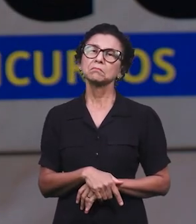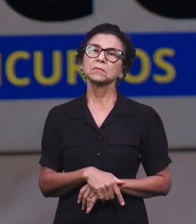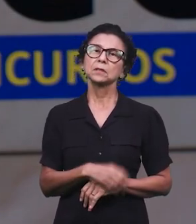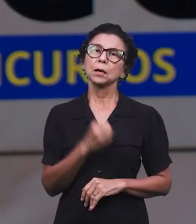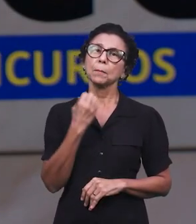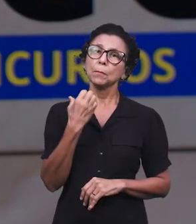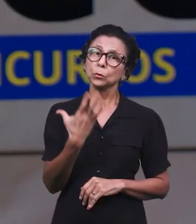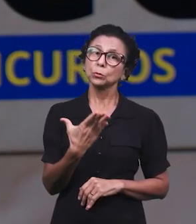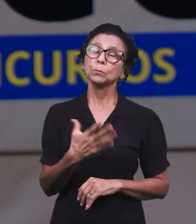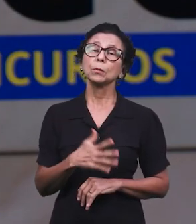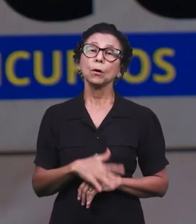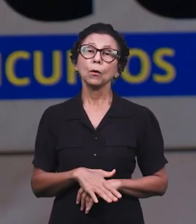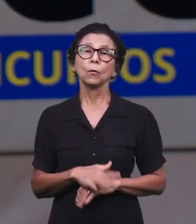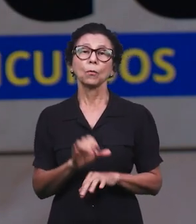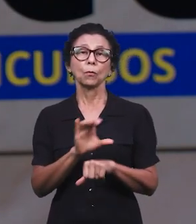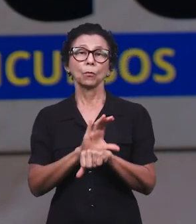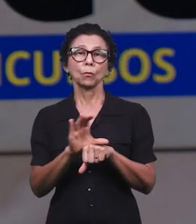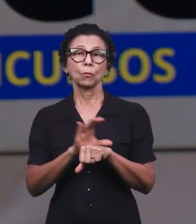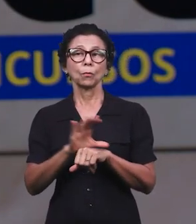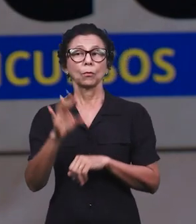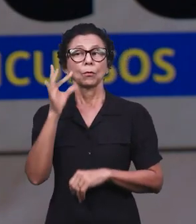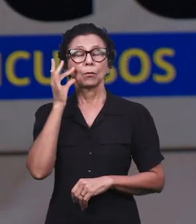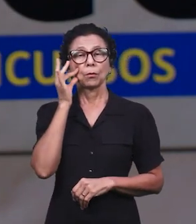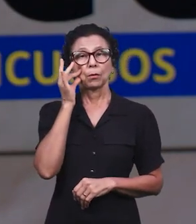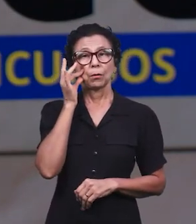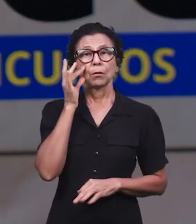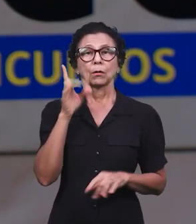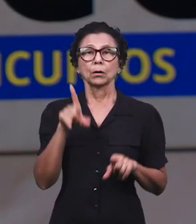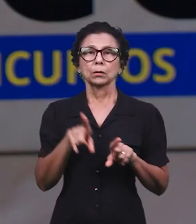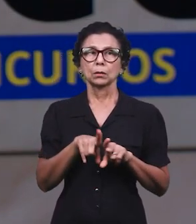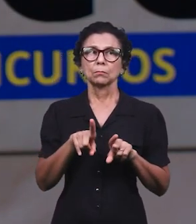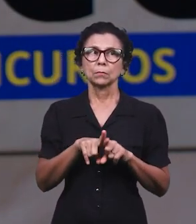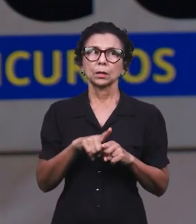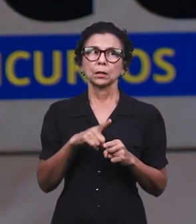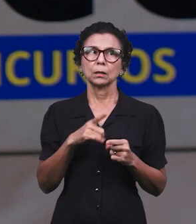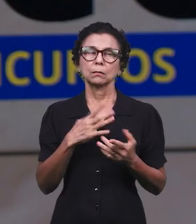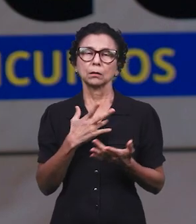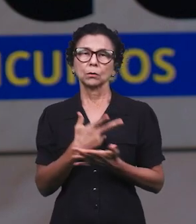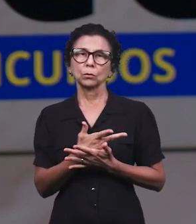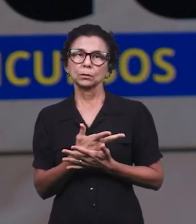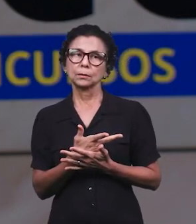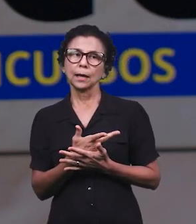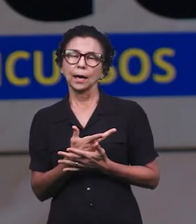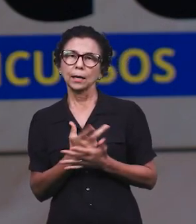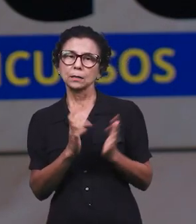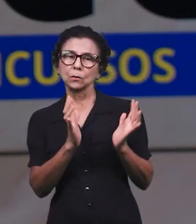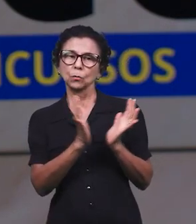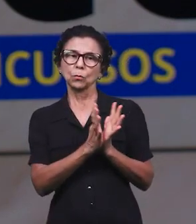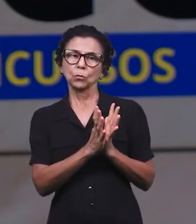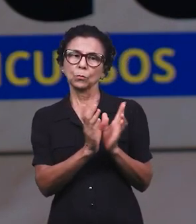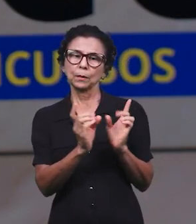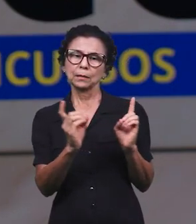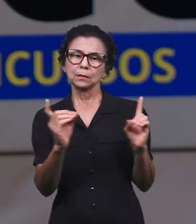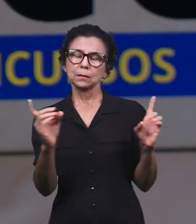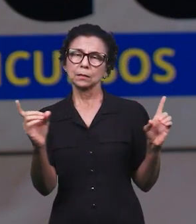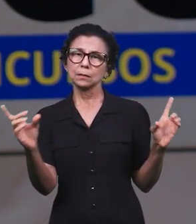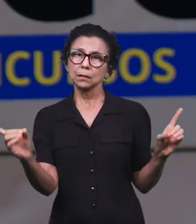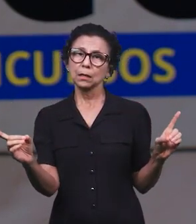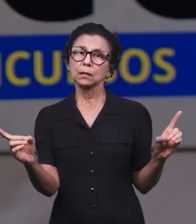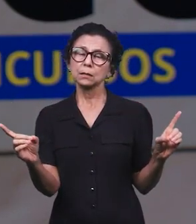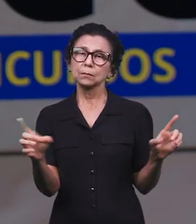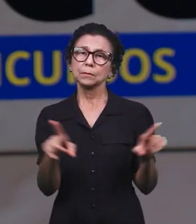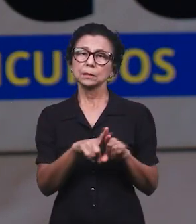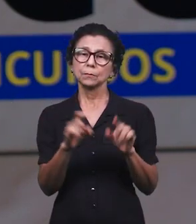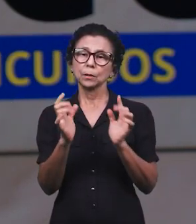de cursos presenciais. Ocorre também uma migração para o ensino à distância, mas a gente ainda tem uma grande quantidade